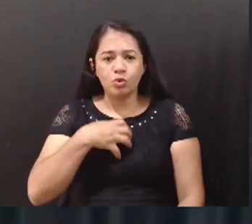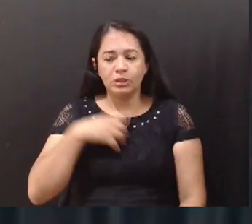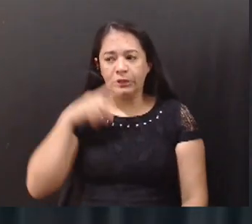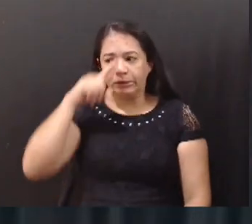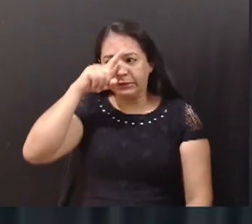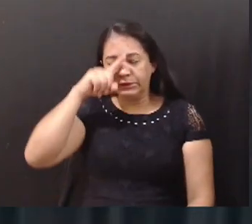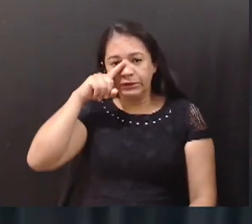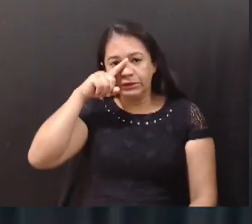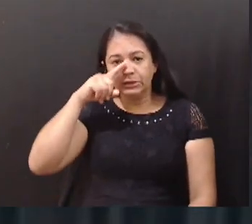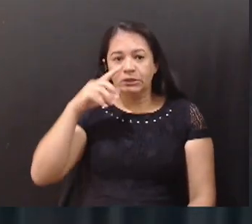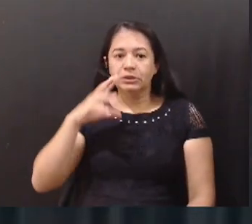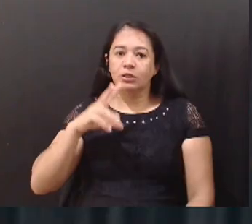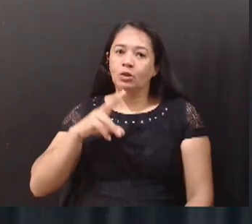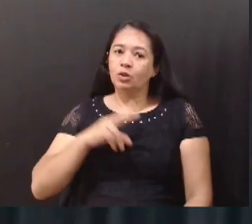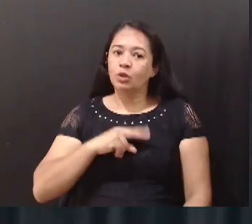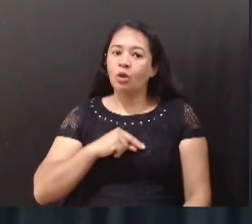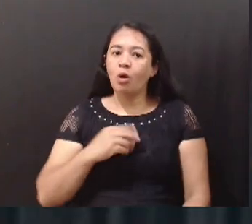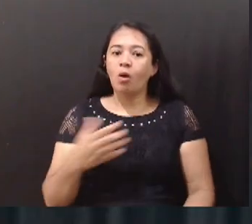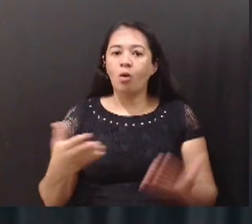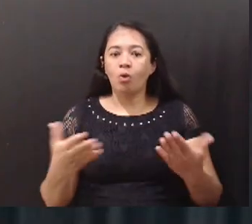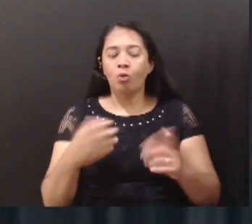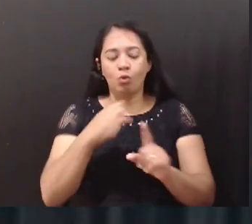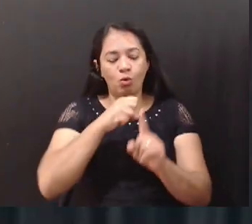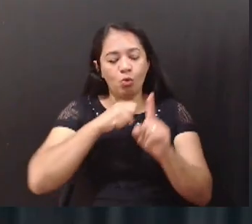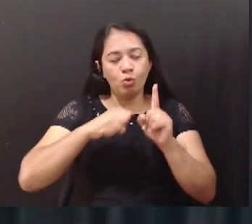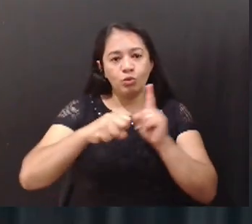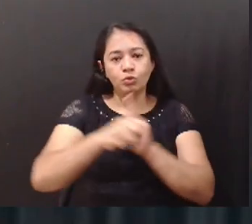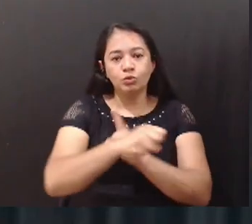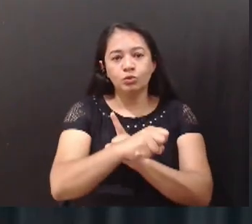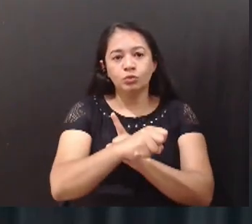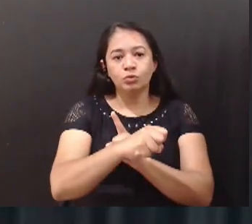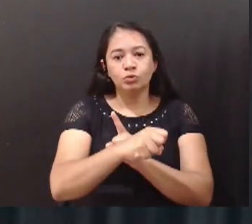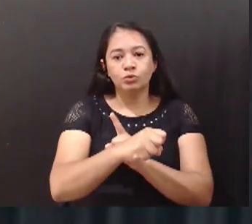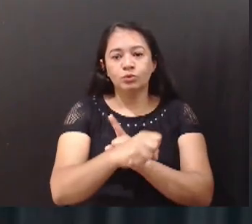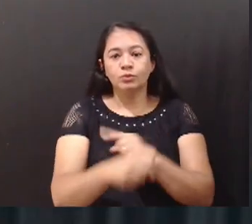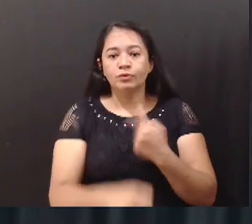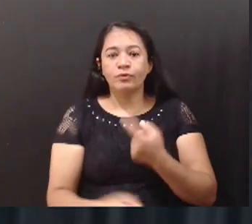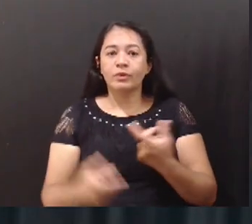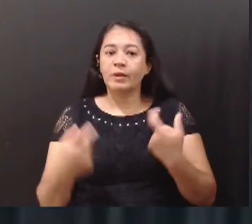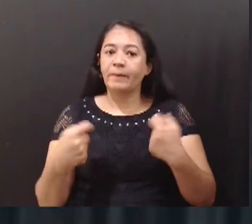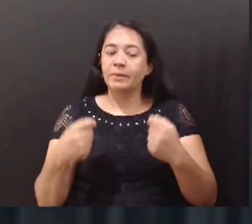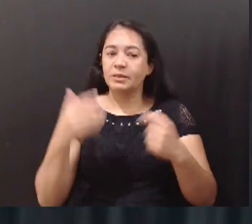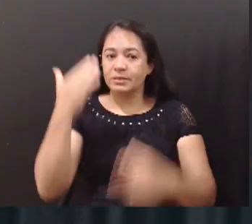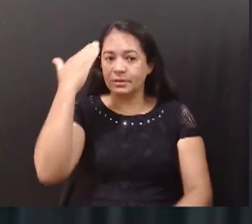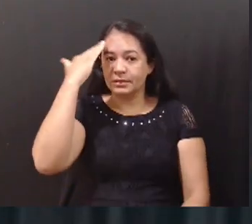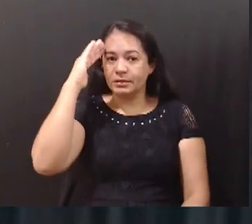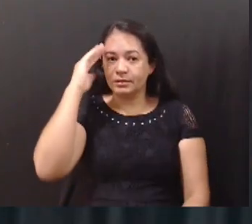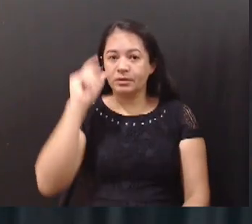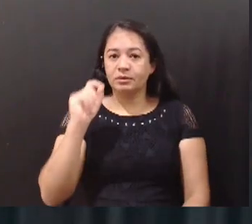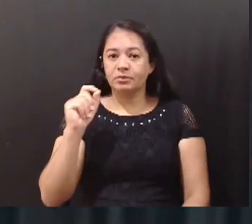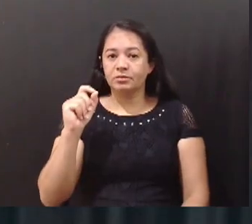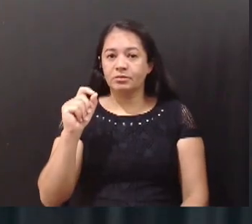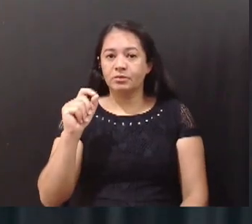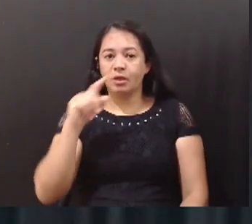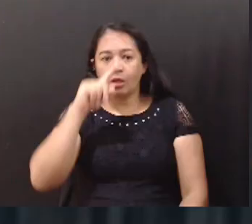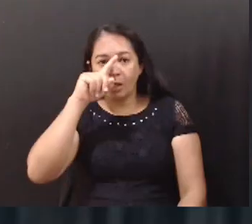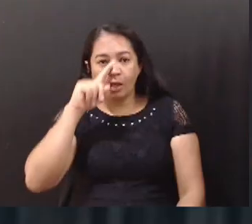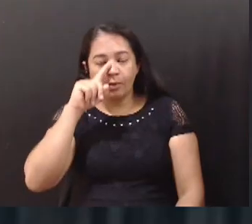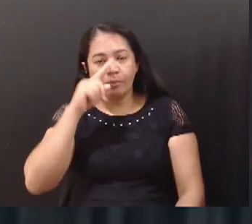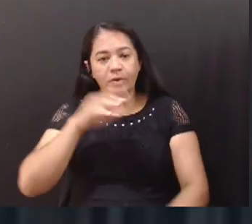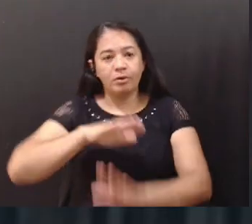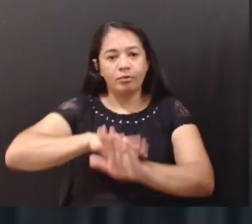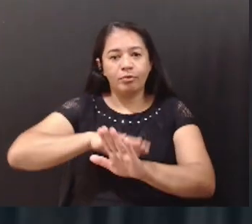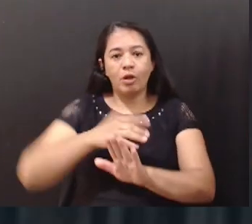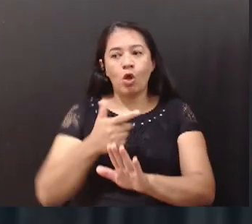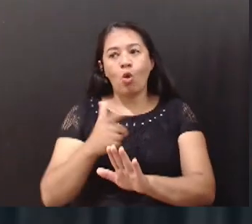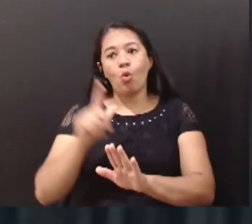gente, hoje, na sociedade contemporânea, a gente precisa entender que a ameaça ganha outras nuances. Não é mais ameaça